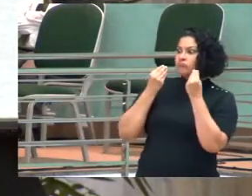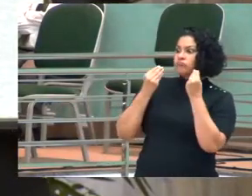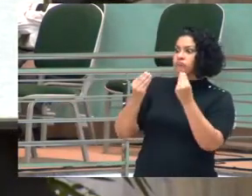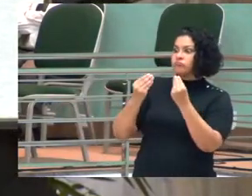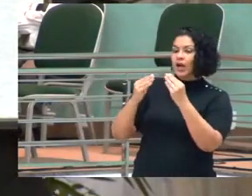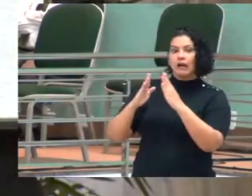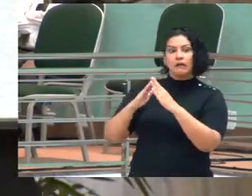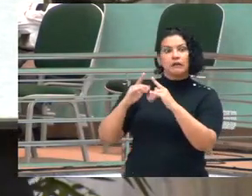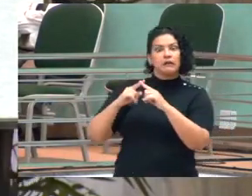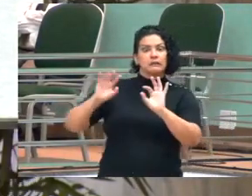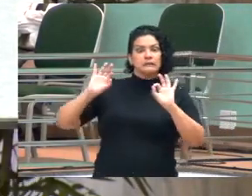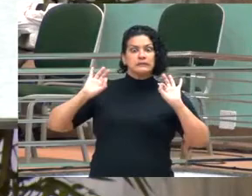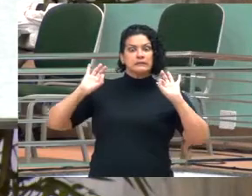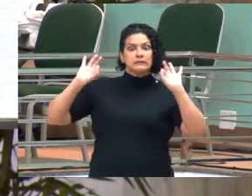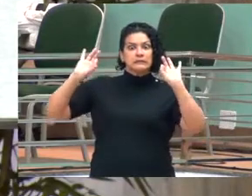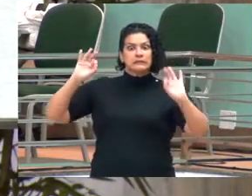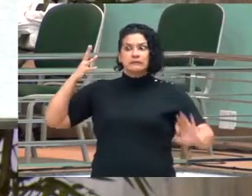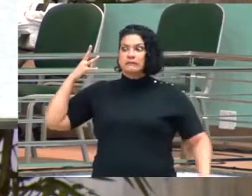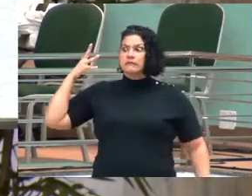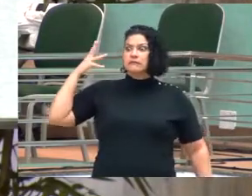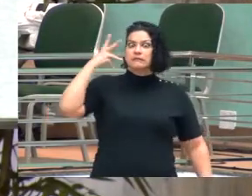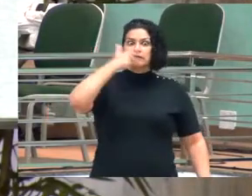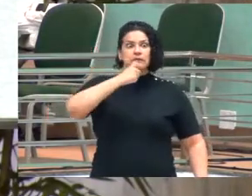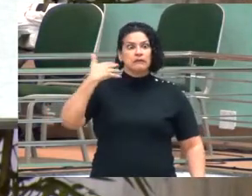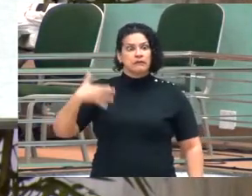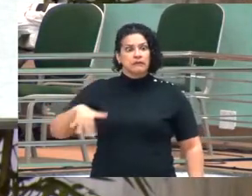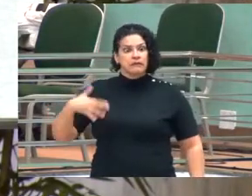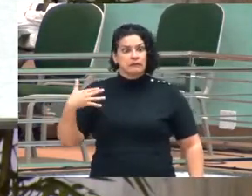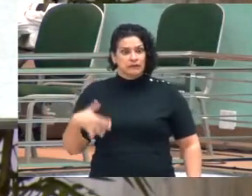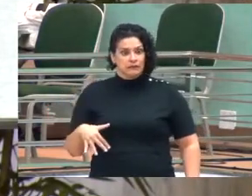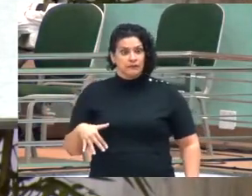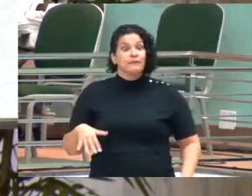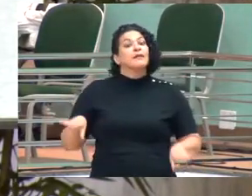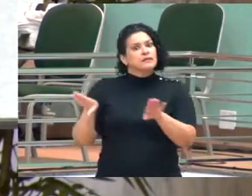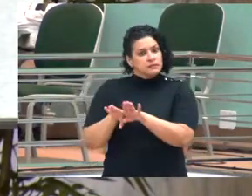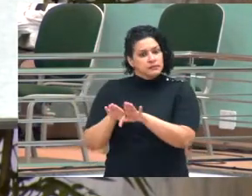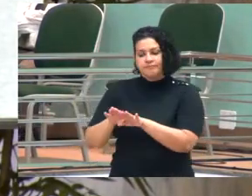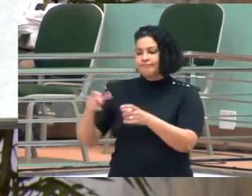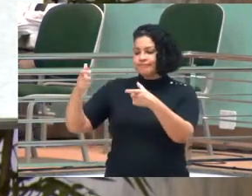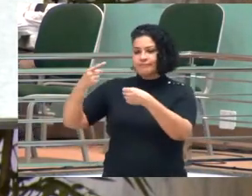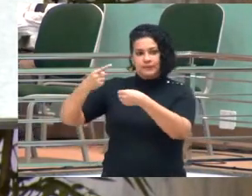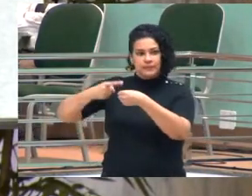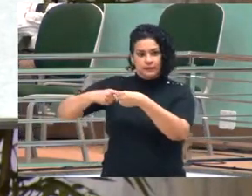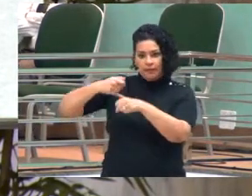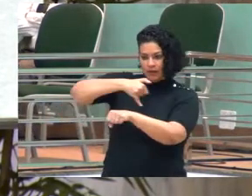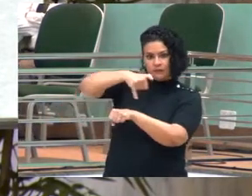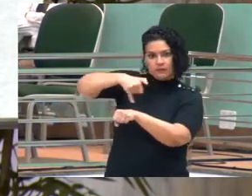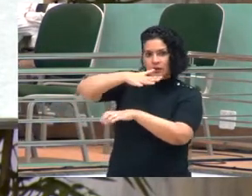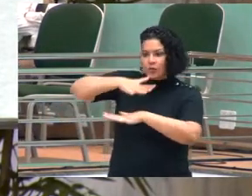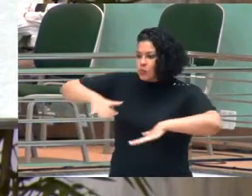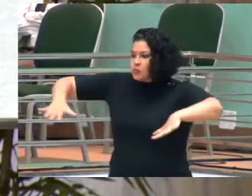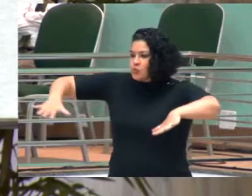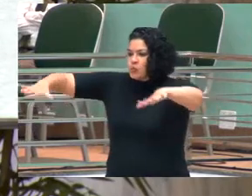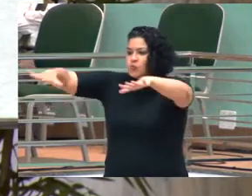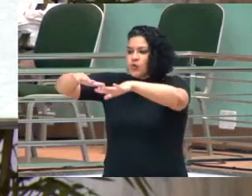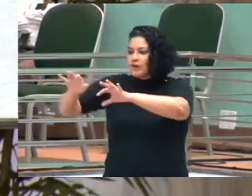Não somente isso, ele transformou Jerusalém. Ele deixou a cidade muito